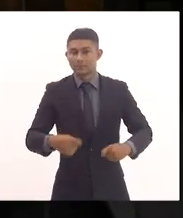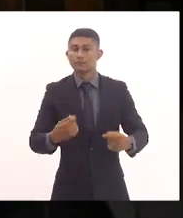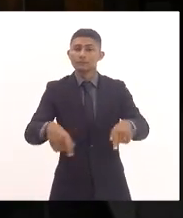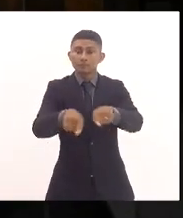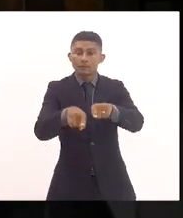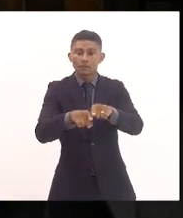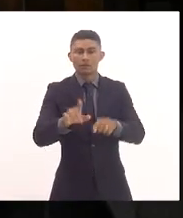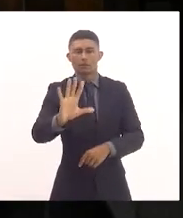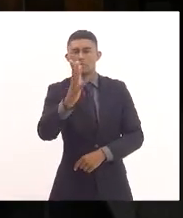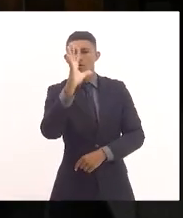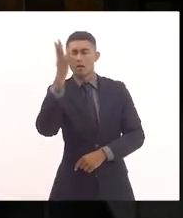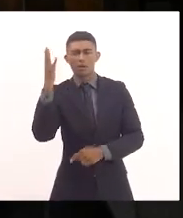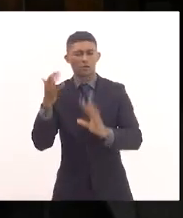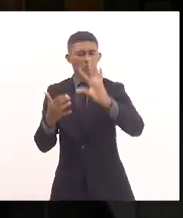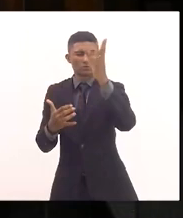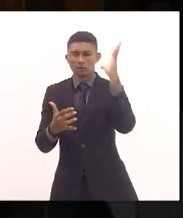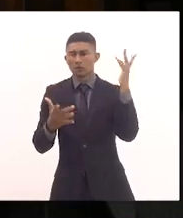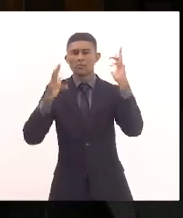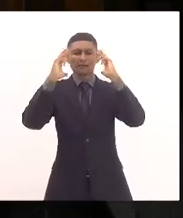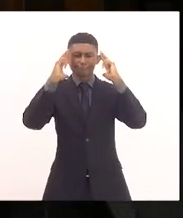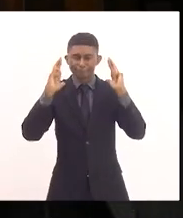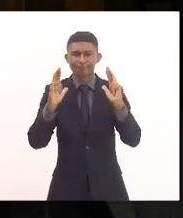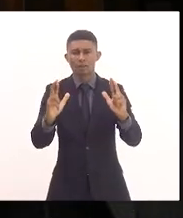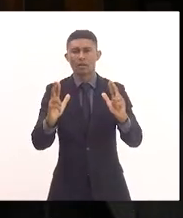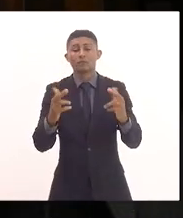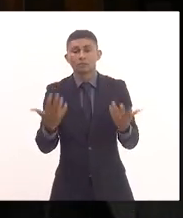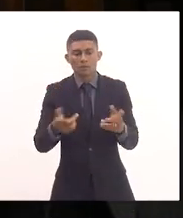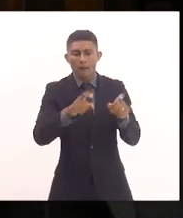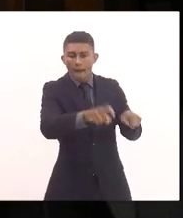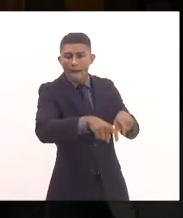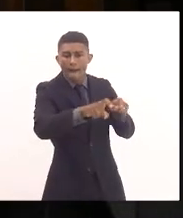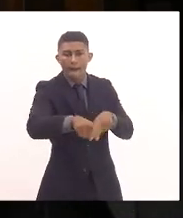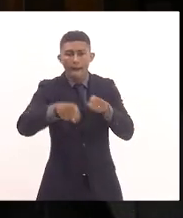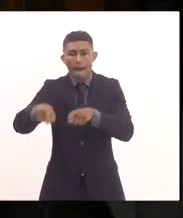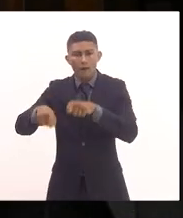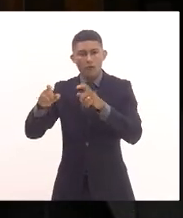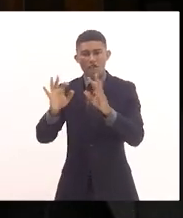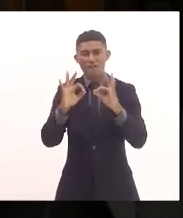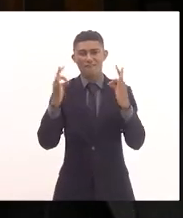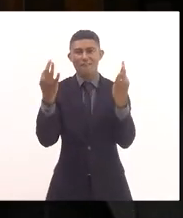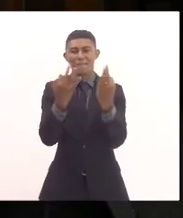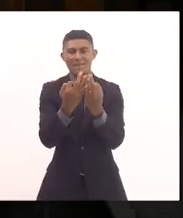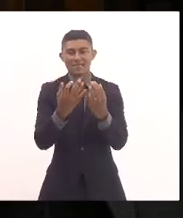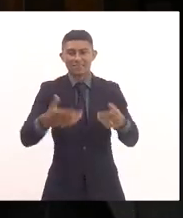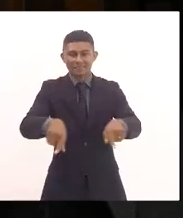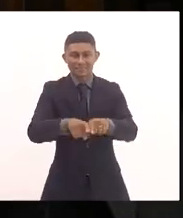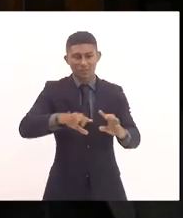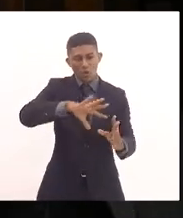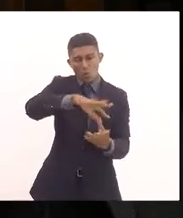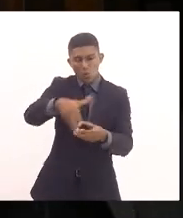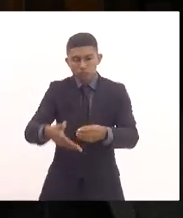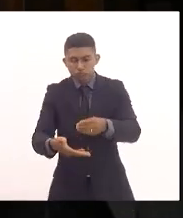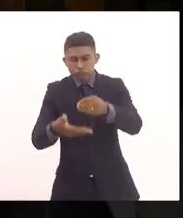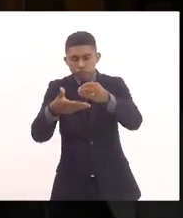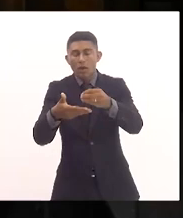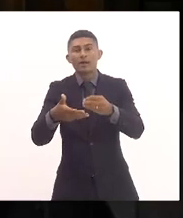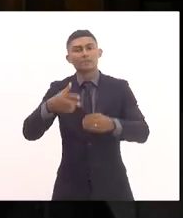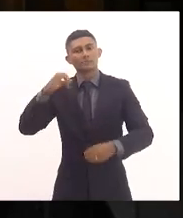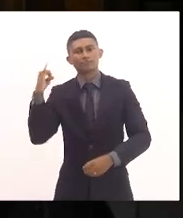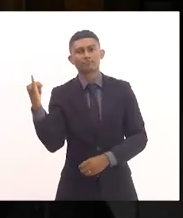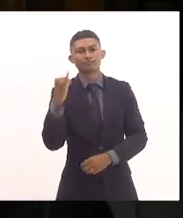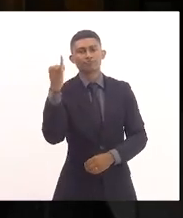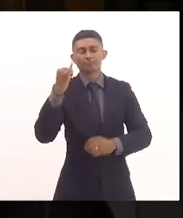respeitar o meio ambiente. E a agroecologia, a agricultura familiar, são estratégicos para a gente